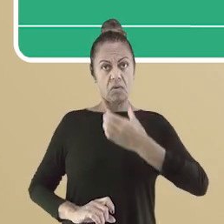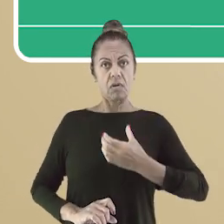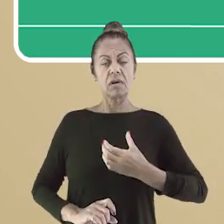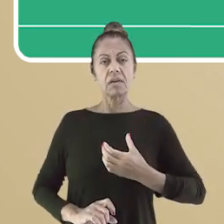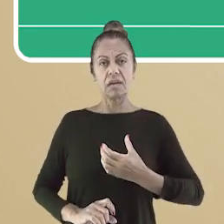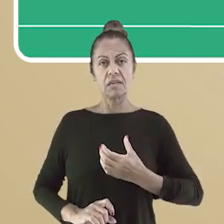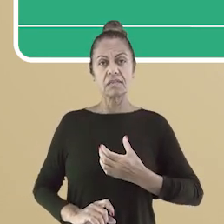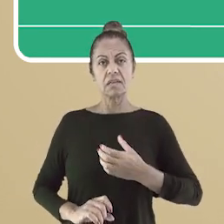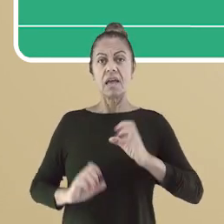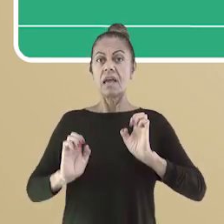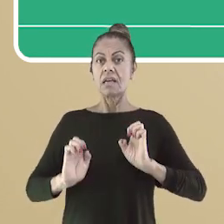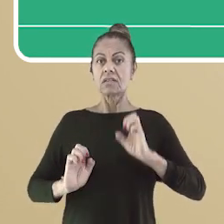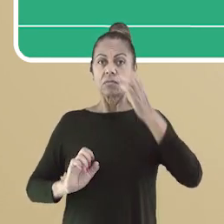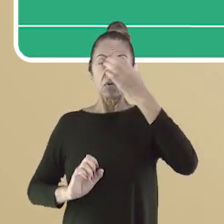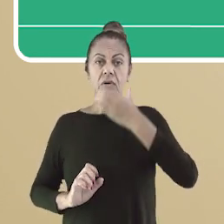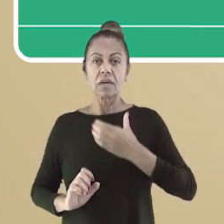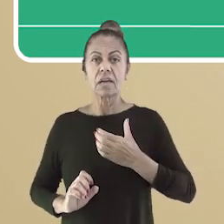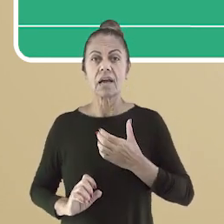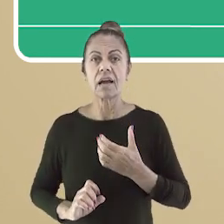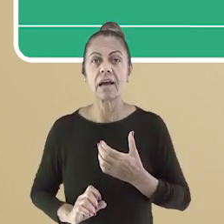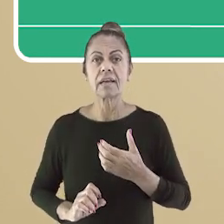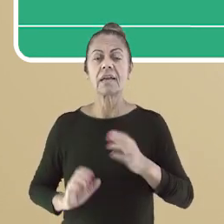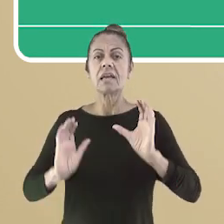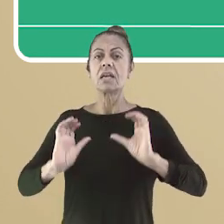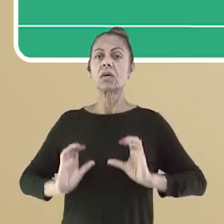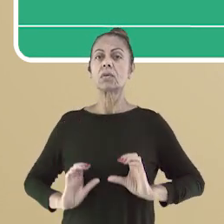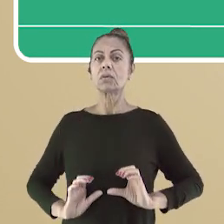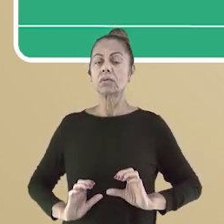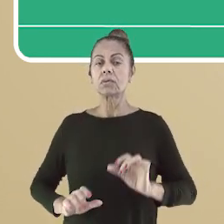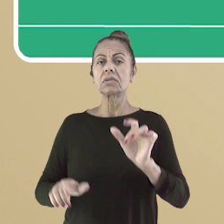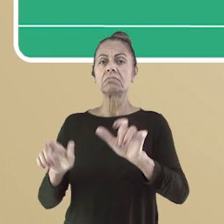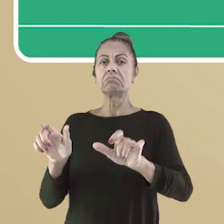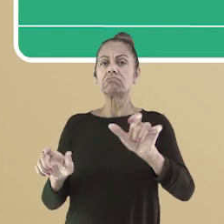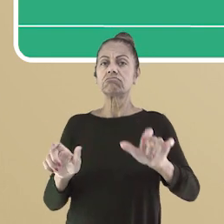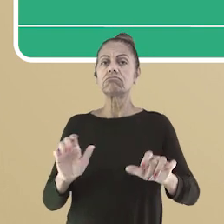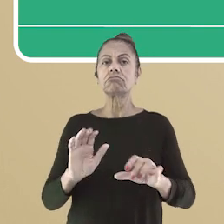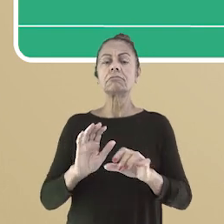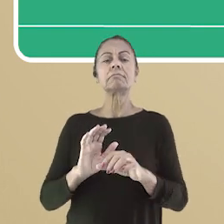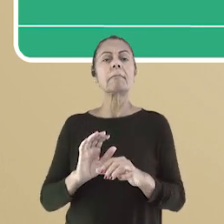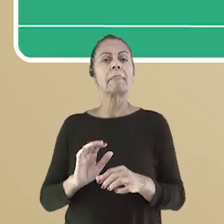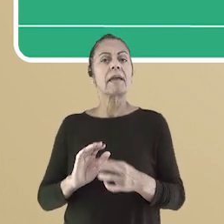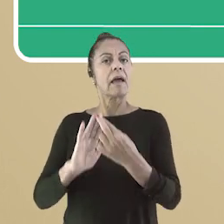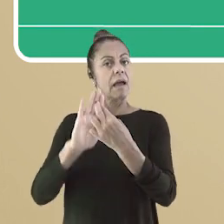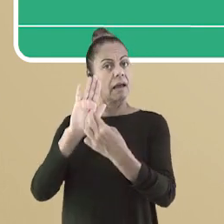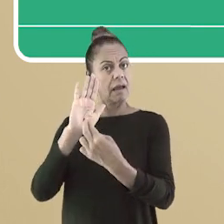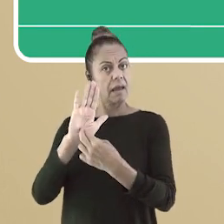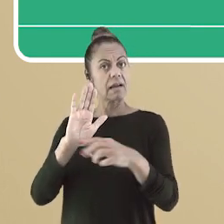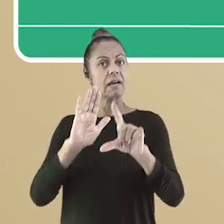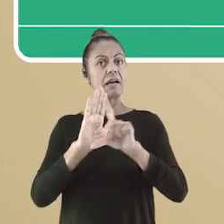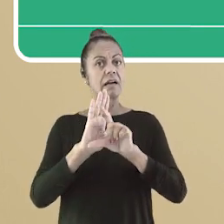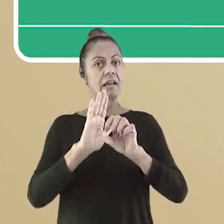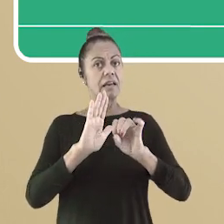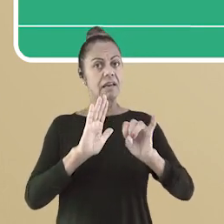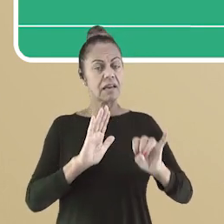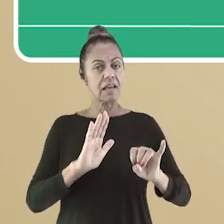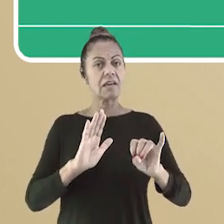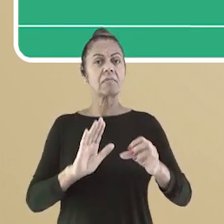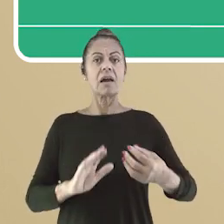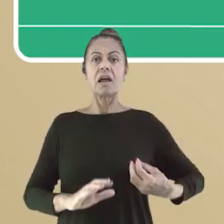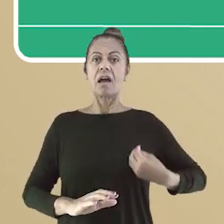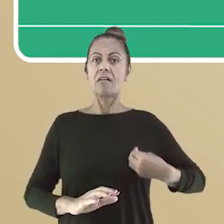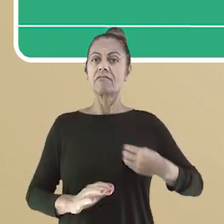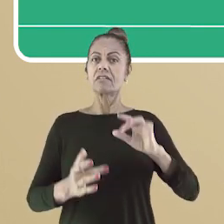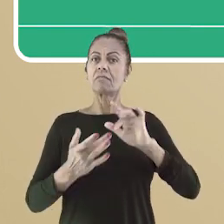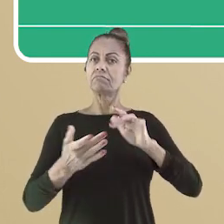de ensinamentos ético-morais. Ética e moral guiam-se a conduta dos seguidores e constroem